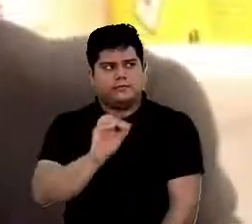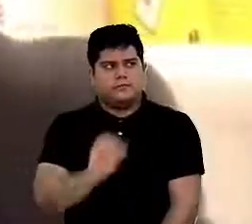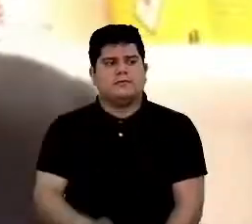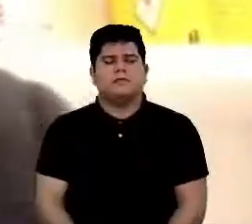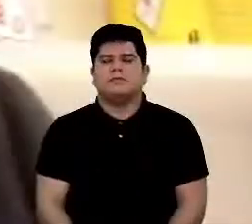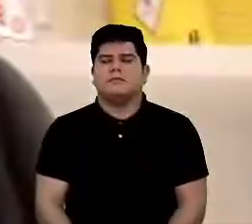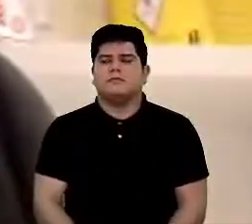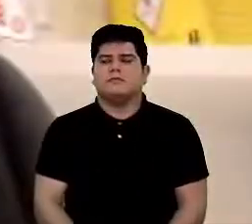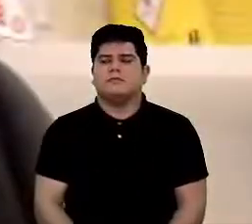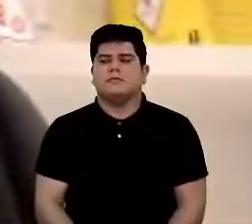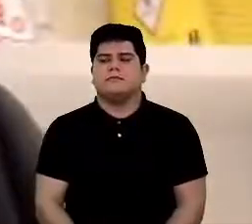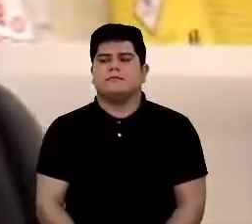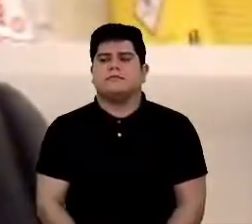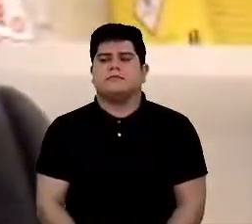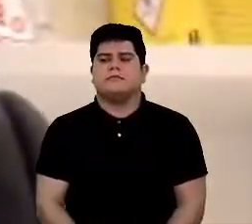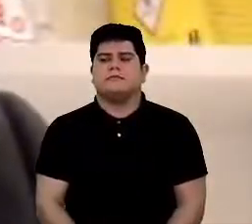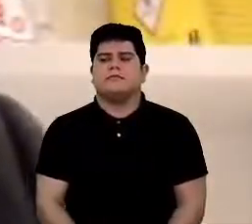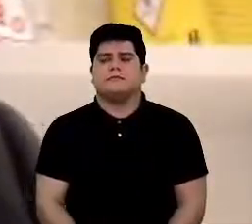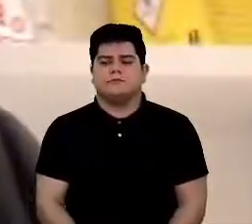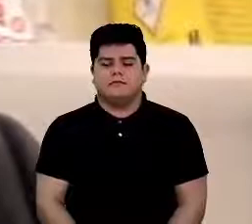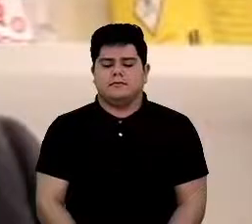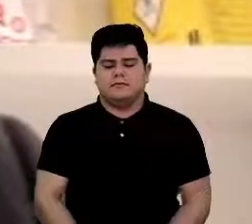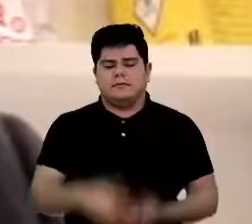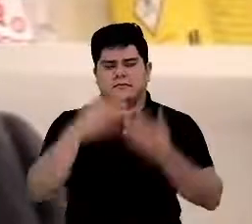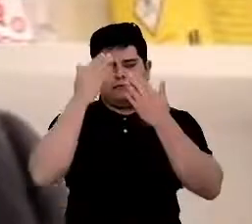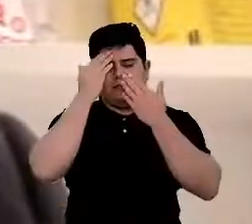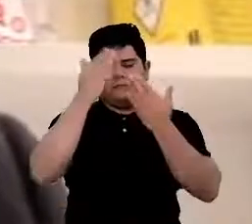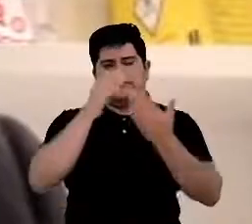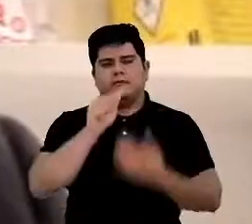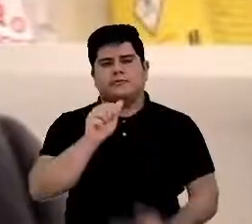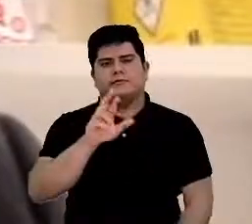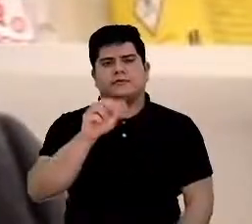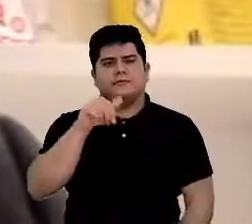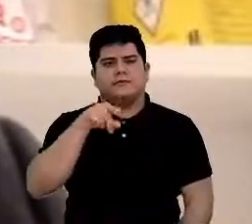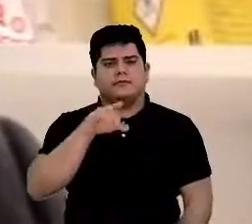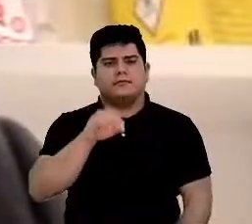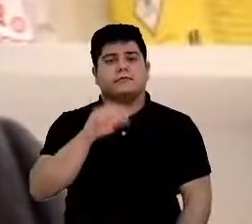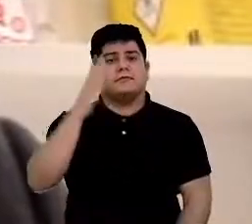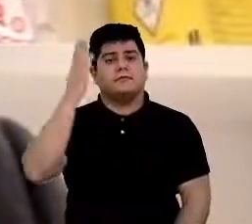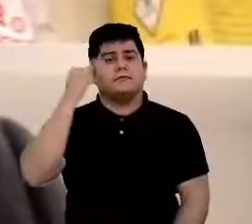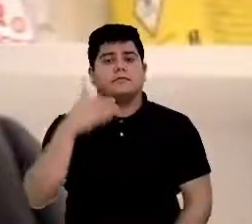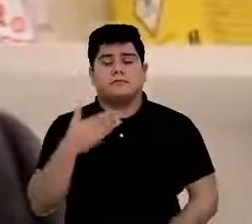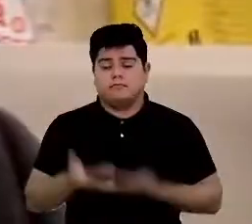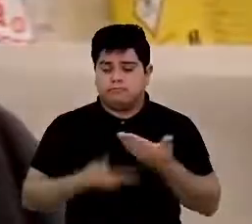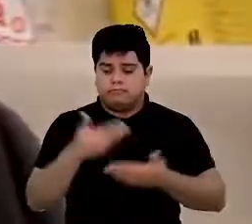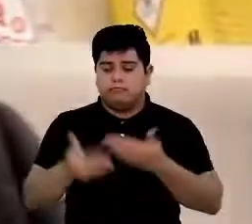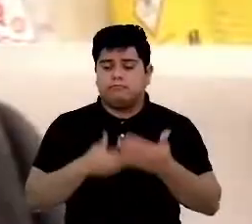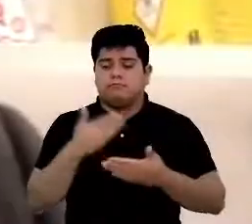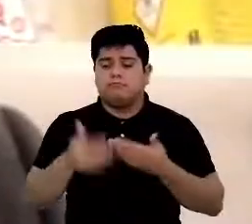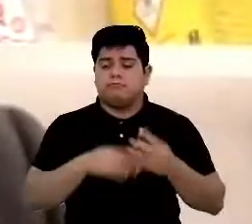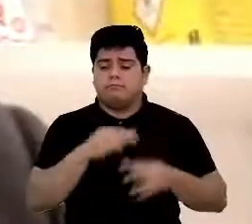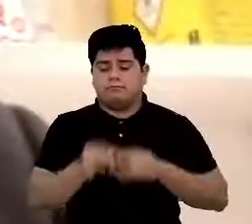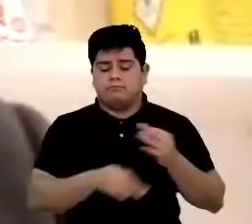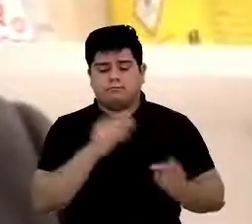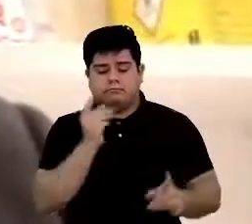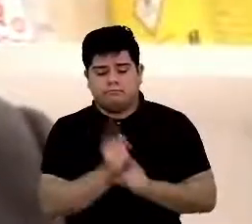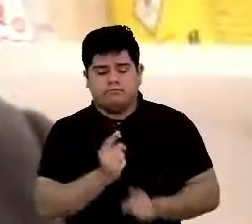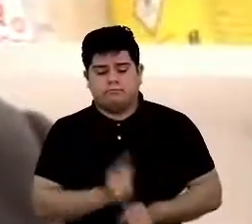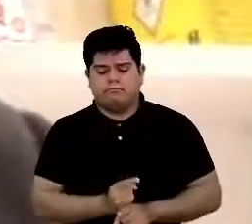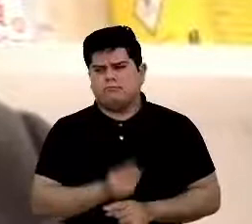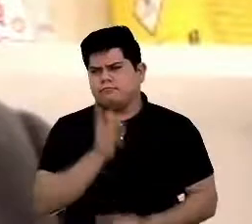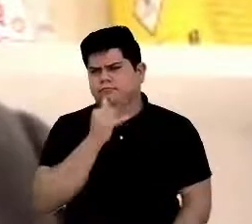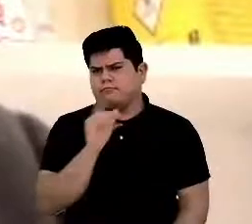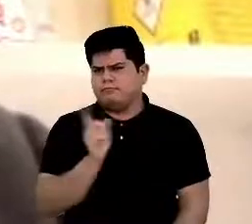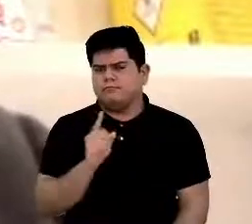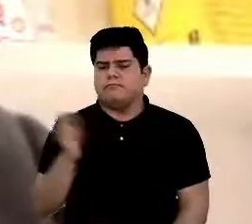Muito obrigado, Arnaldo. Uma honra a gente estar aqui nessa mesa dos avanços no diagnóstico e tratamento em cardiologia. E, sem muita demora,